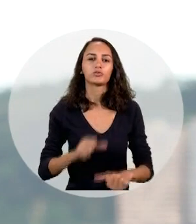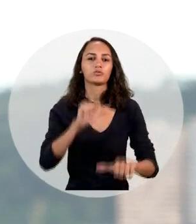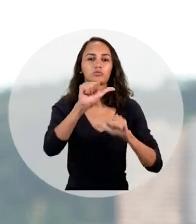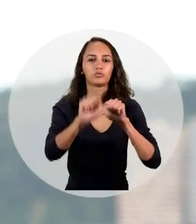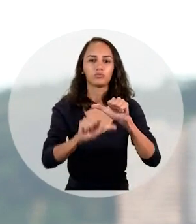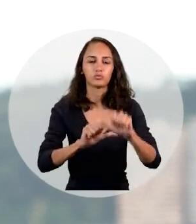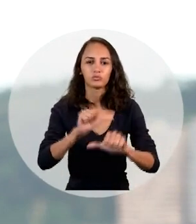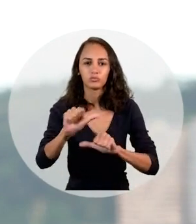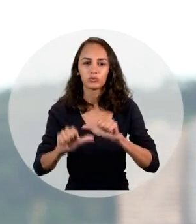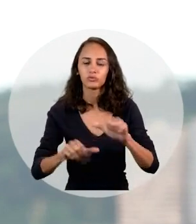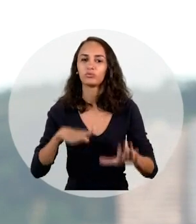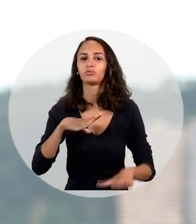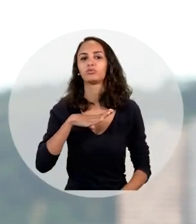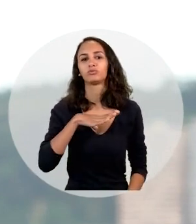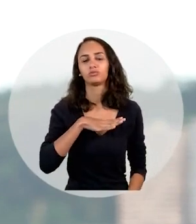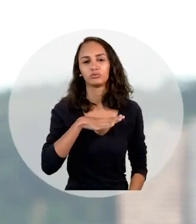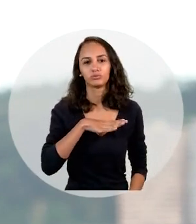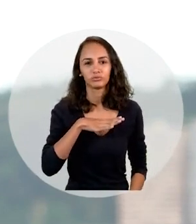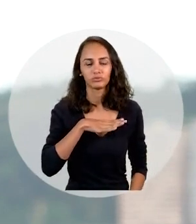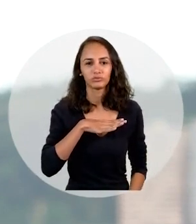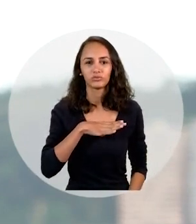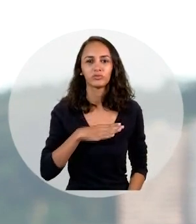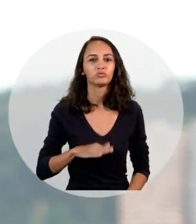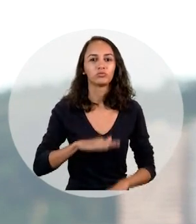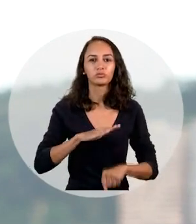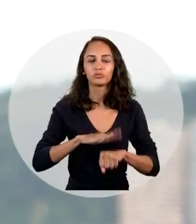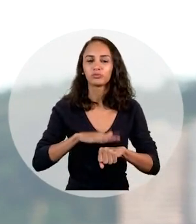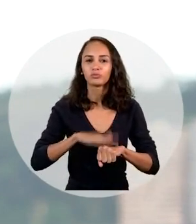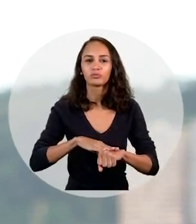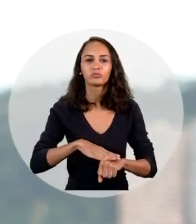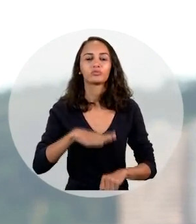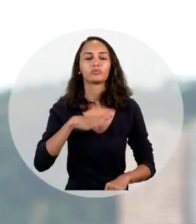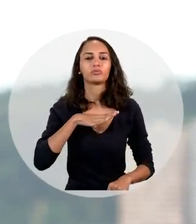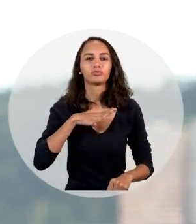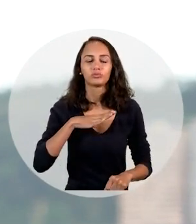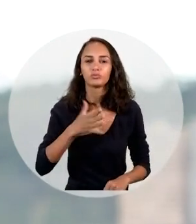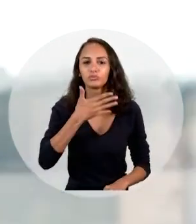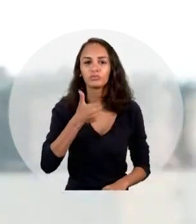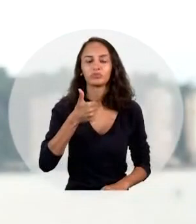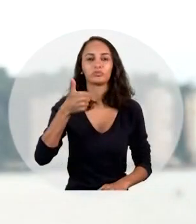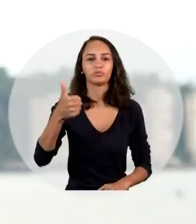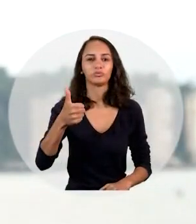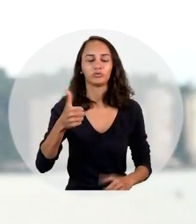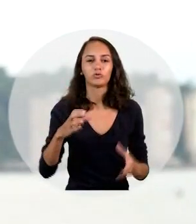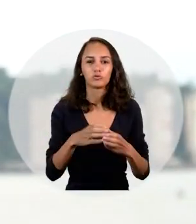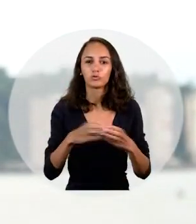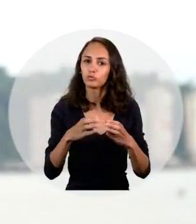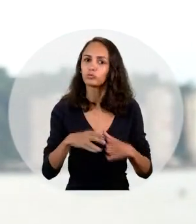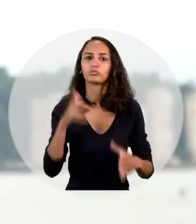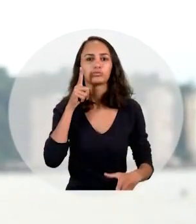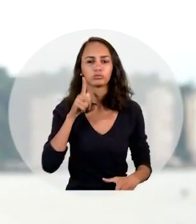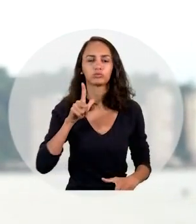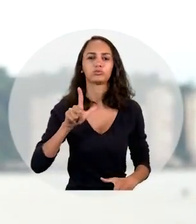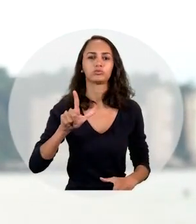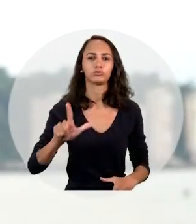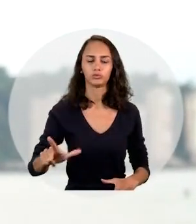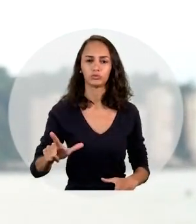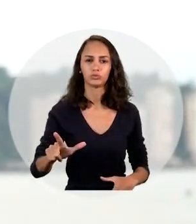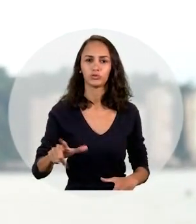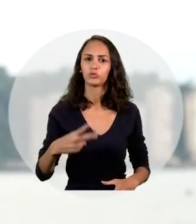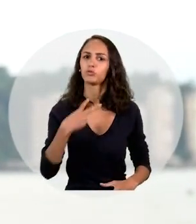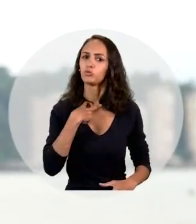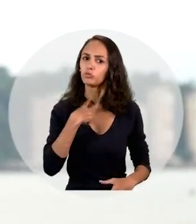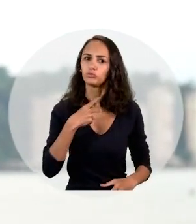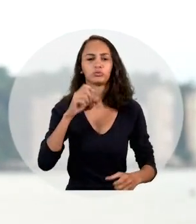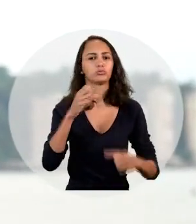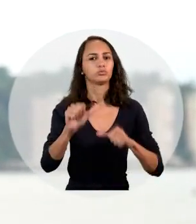gente transformar aquilo que a gente estava vendo, da gente fazer uma cidade melhor. É um time que está ganhando, é um time